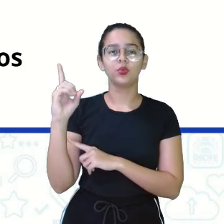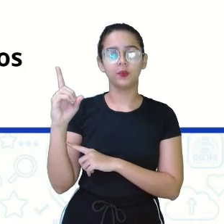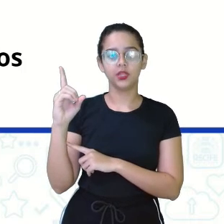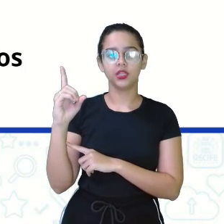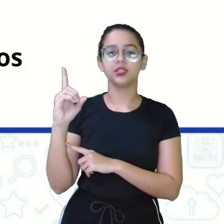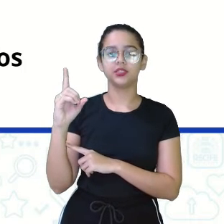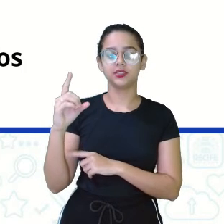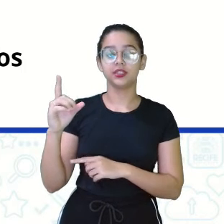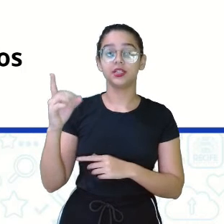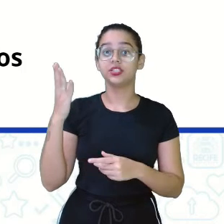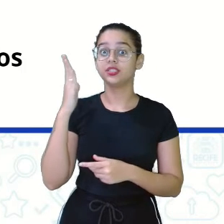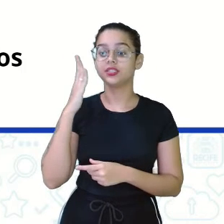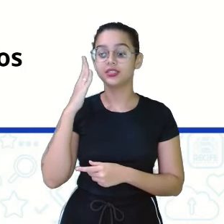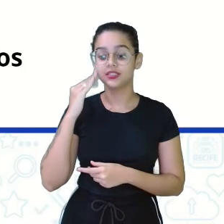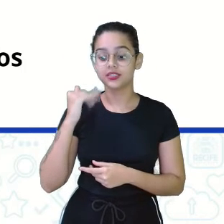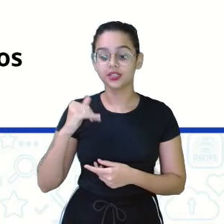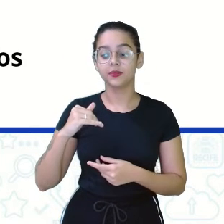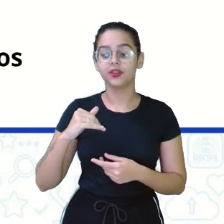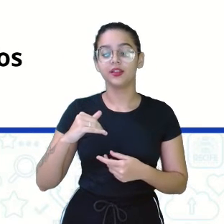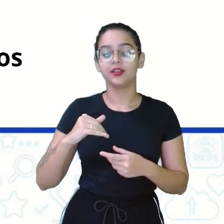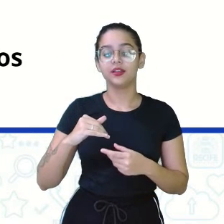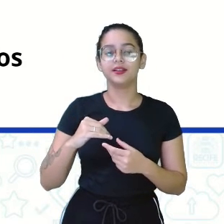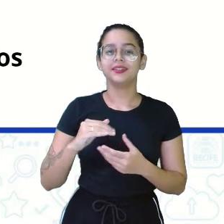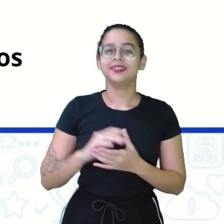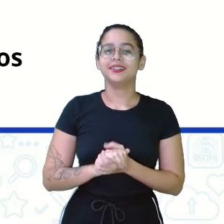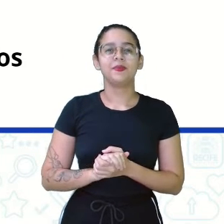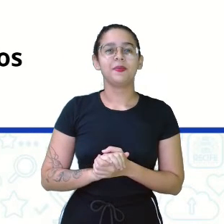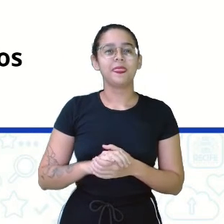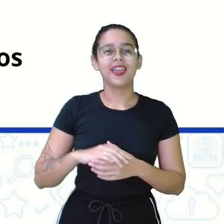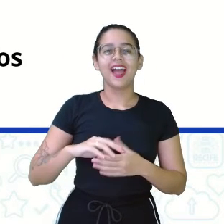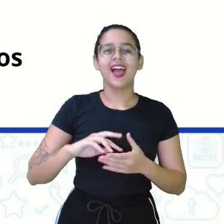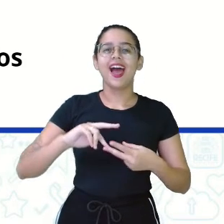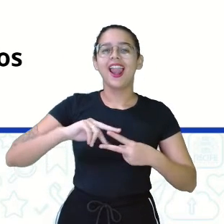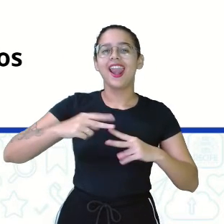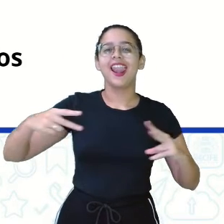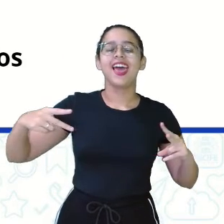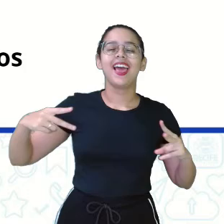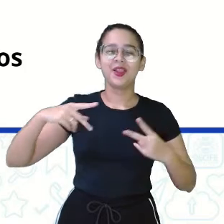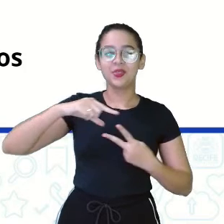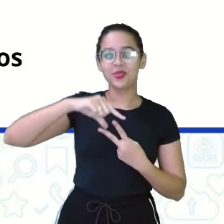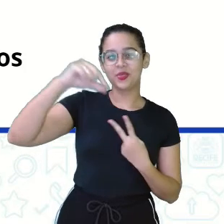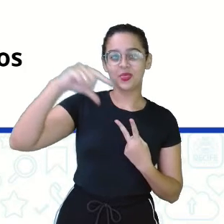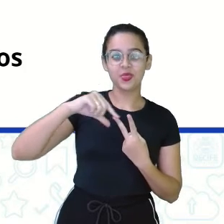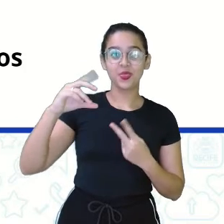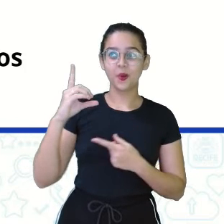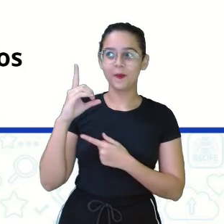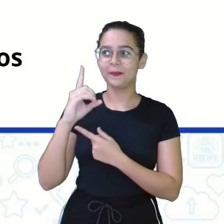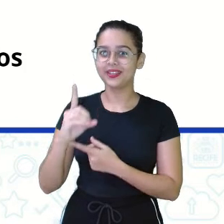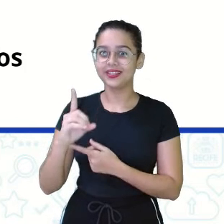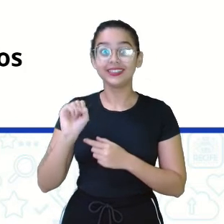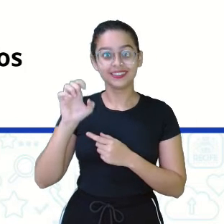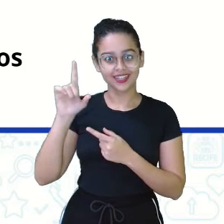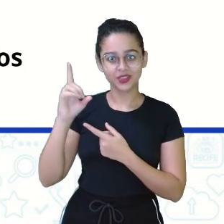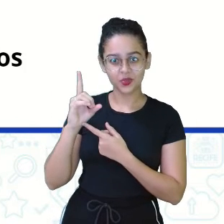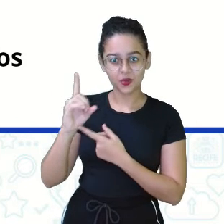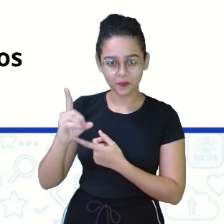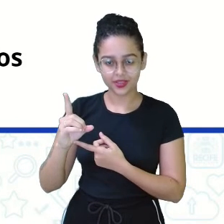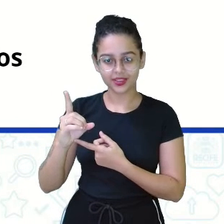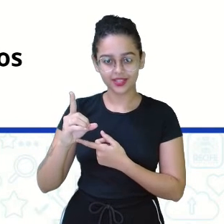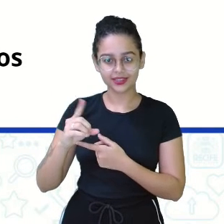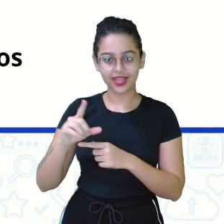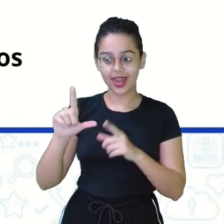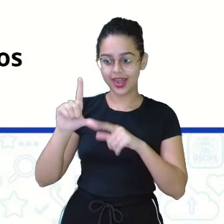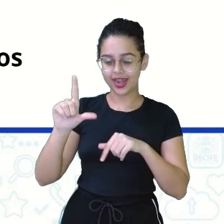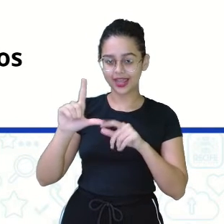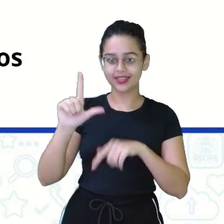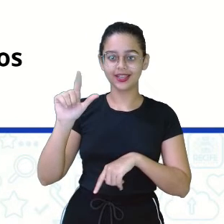que ele tem alelos, né, idênticos aí, dominantes. Então, se é dominante, a letra é o quê,